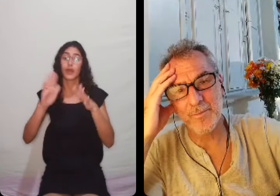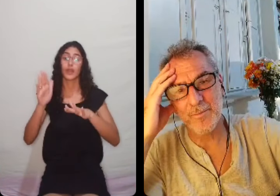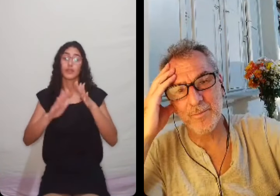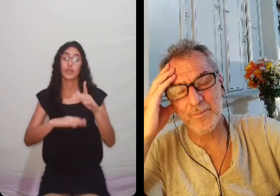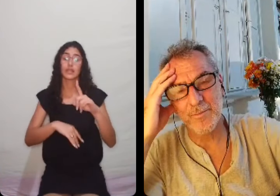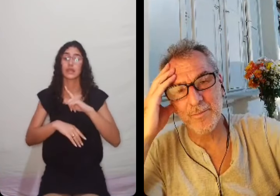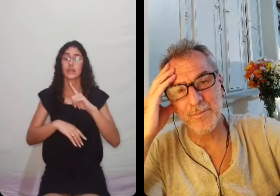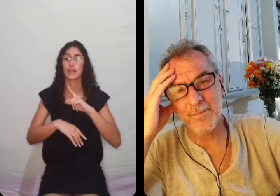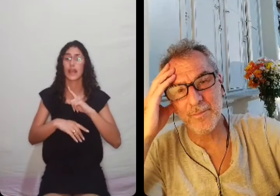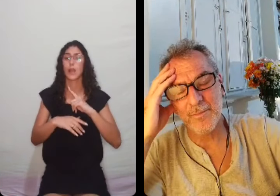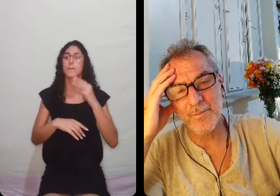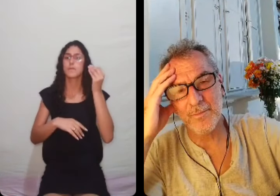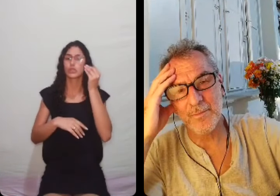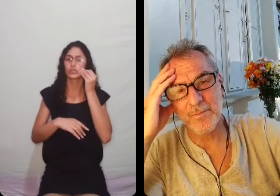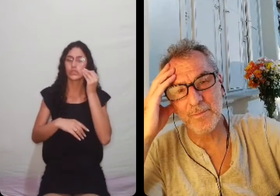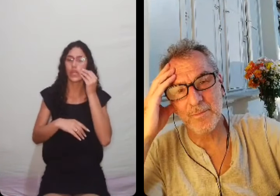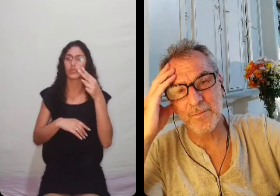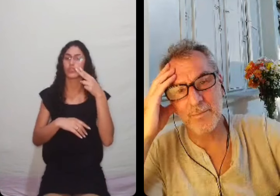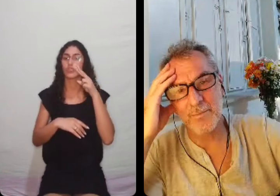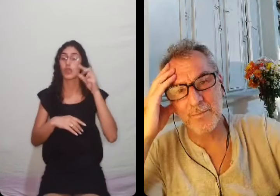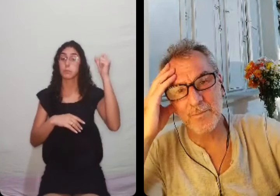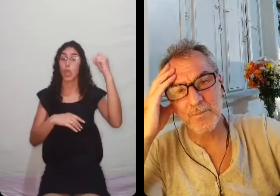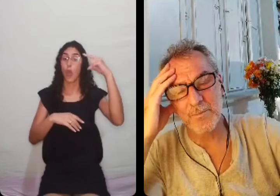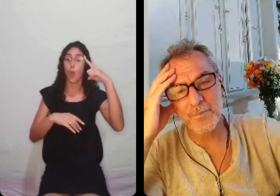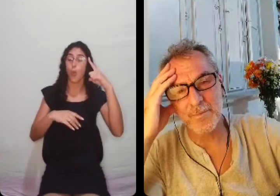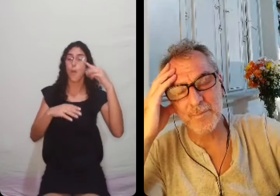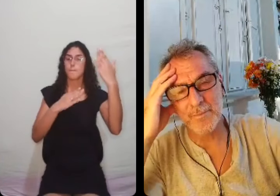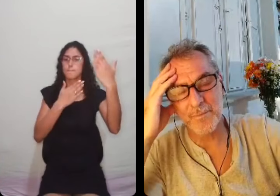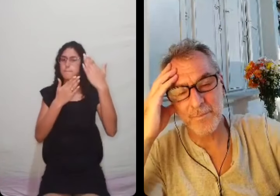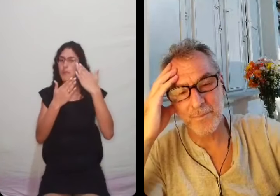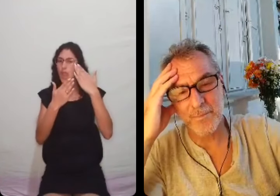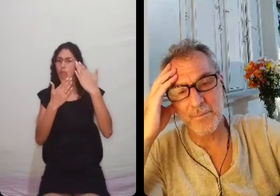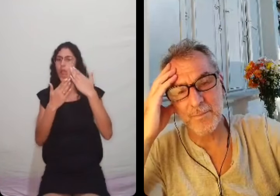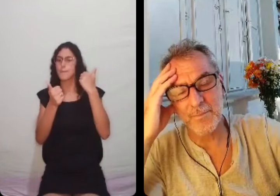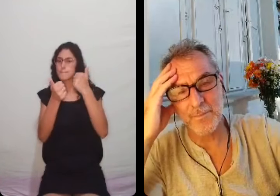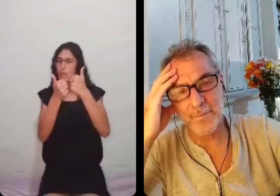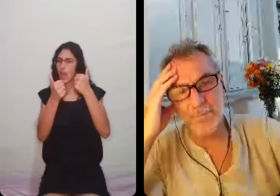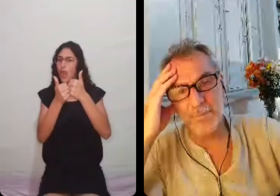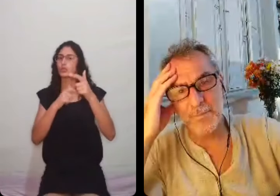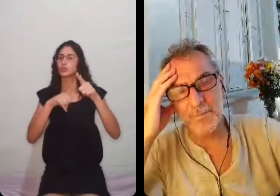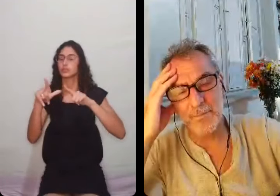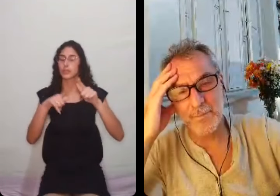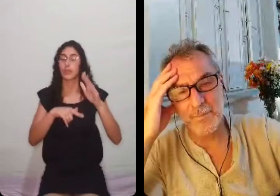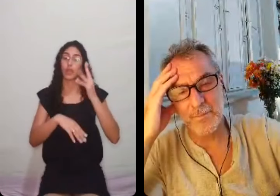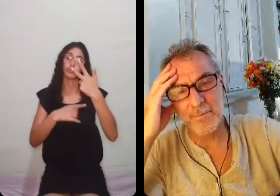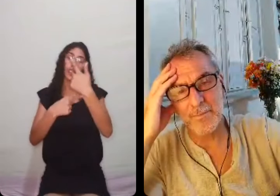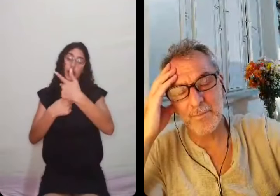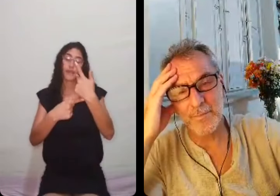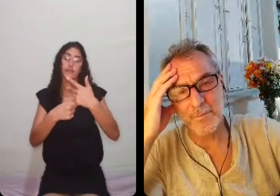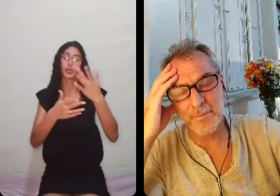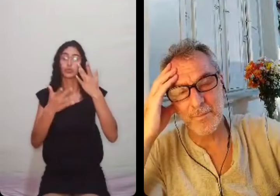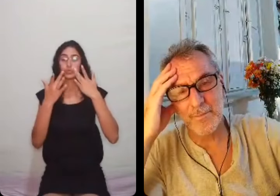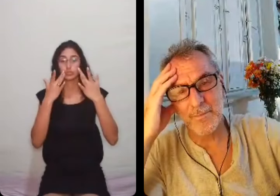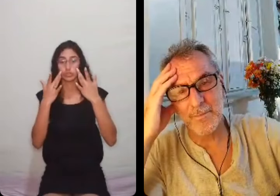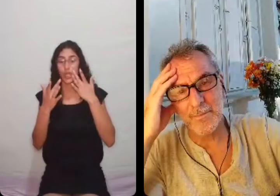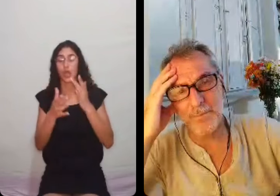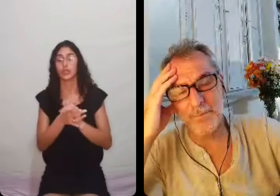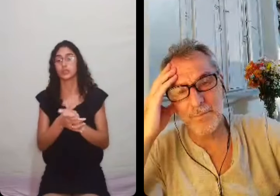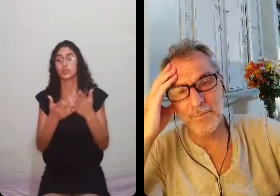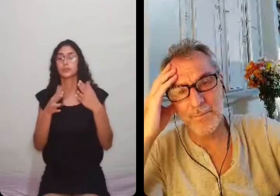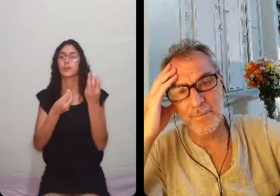oportunidade de ver a luz só, muito próximo do trabalho. Já que foi gravado num teatro, de fato. Então, eu queria que você